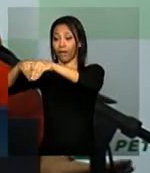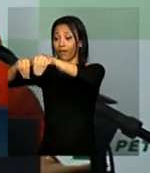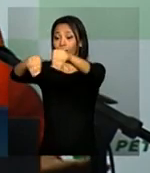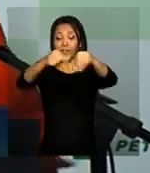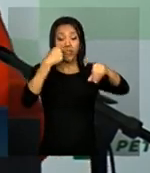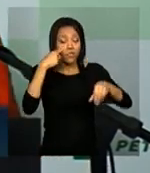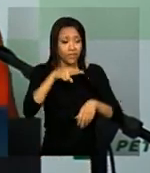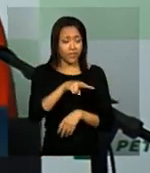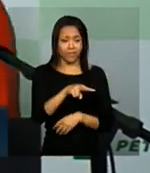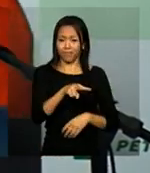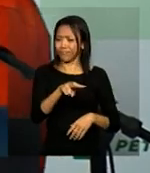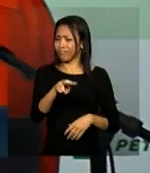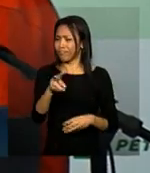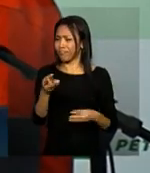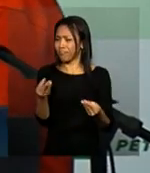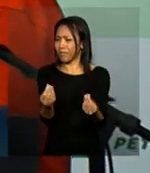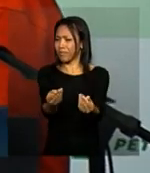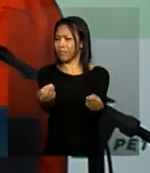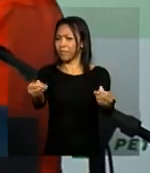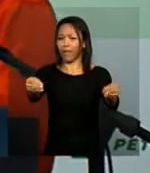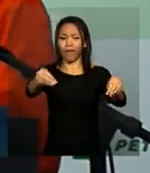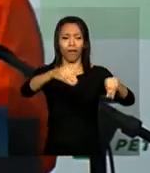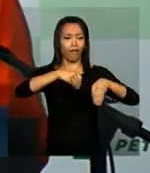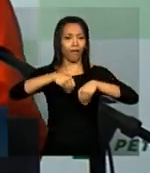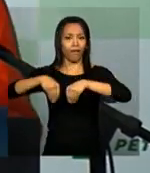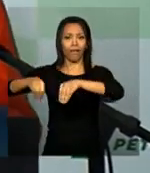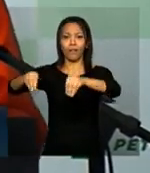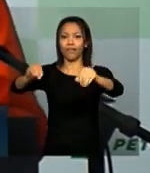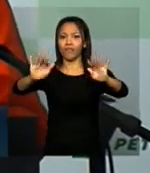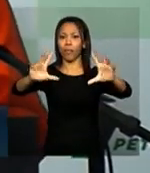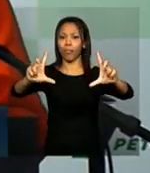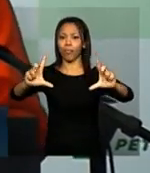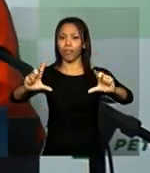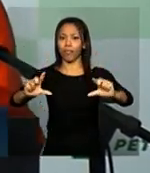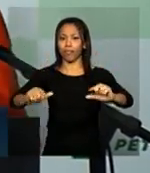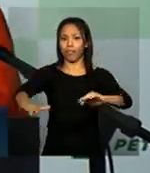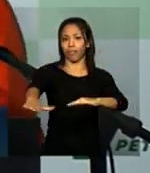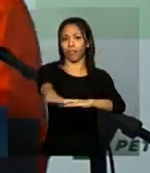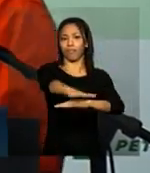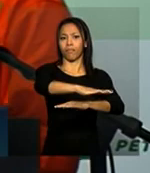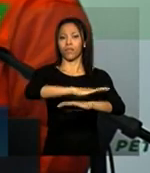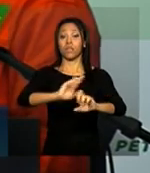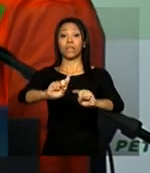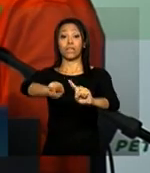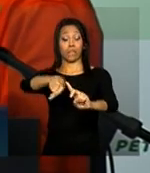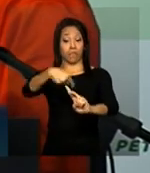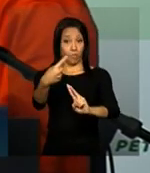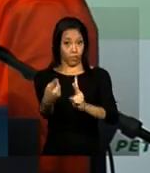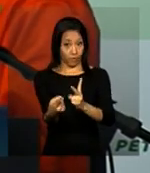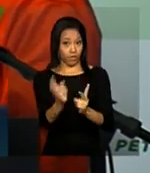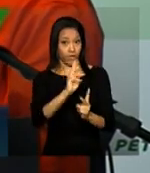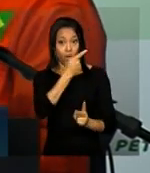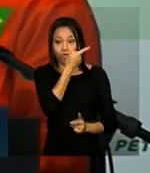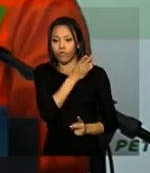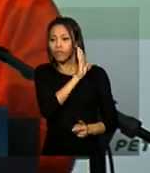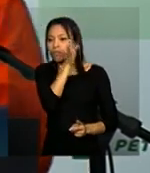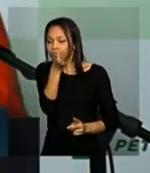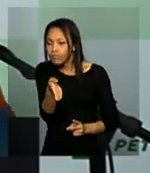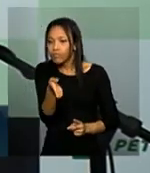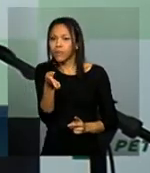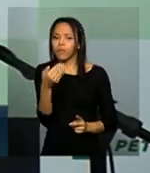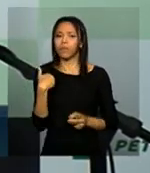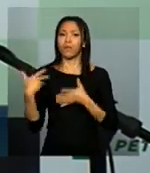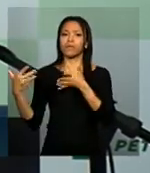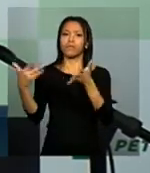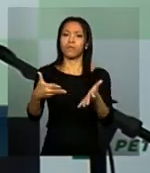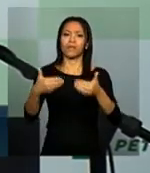pó, tinha muito pó, porque já estava fazendo a terraplanagem. Depois eu vim aqui e participei